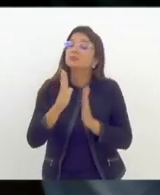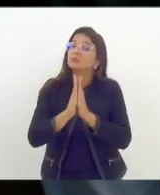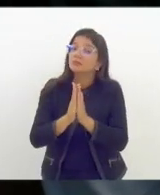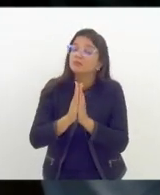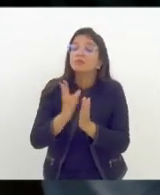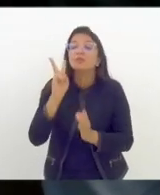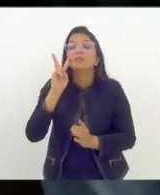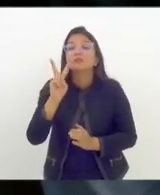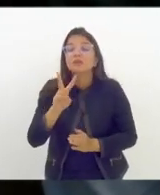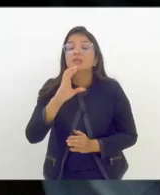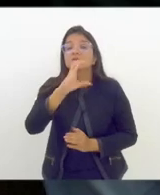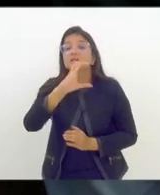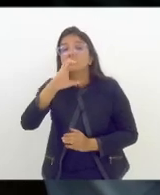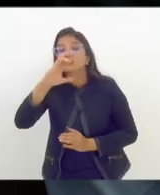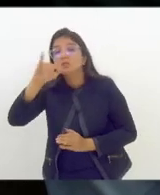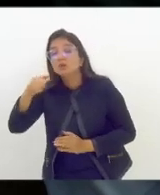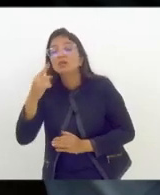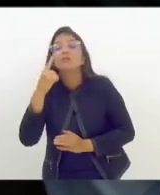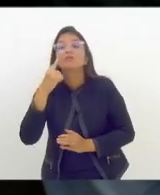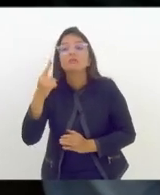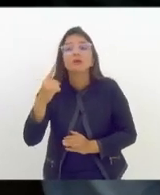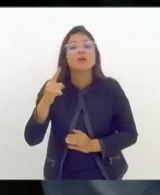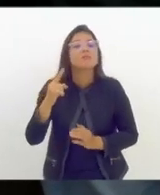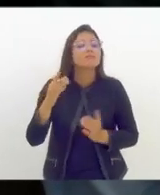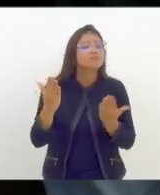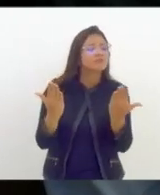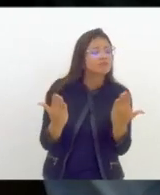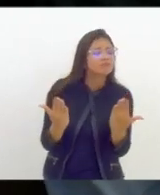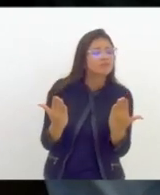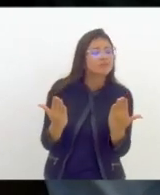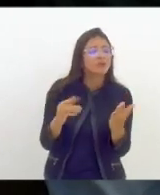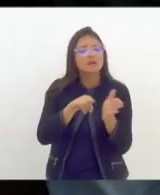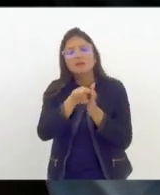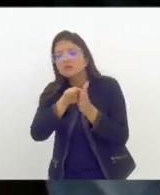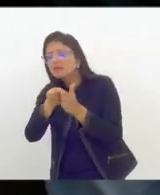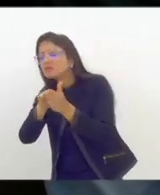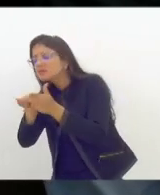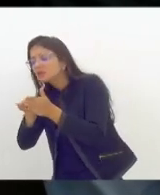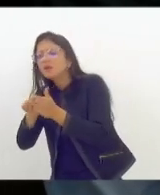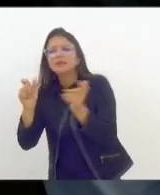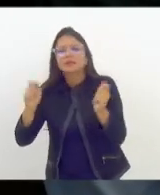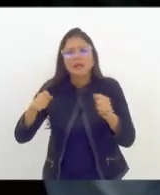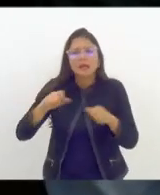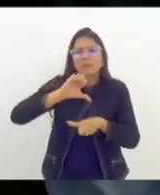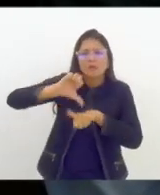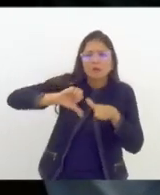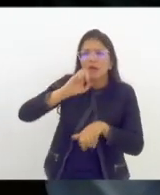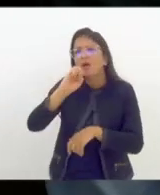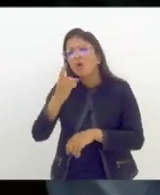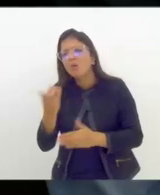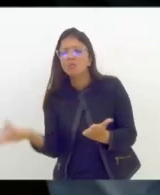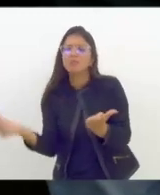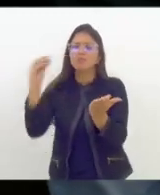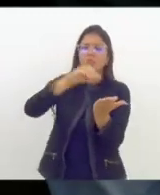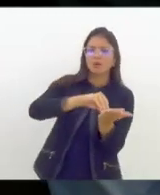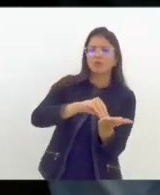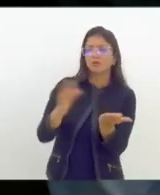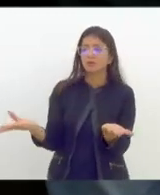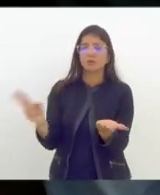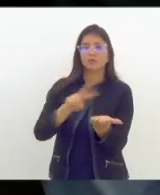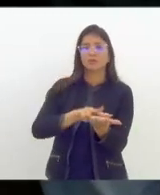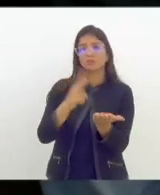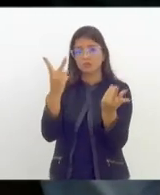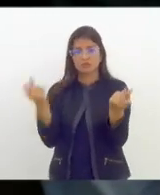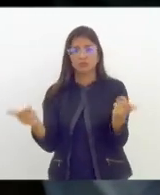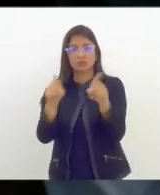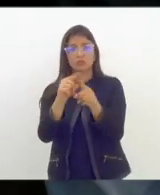a CCJ para analisar se realmente a gente pode fazer alguma modificação ou deve incorporá-lo ao projeto